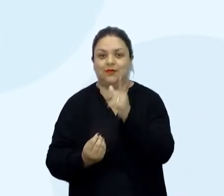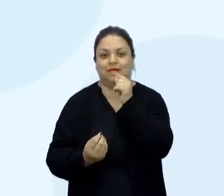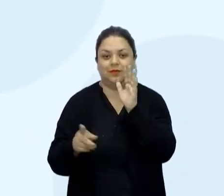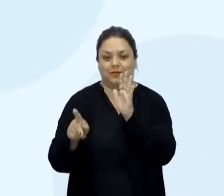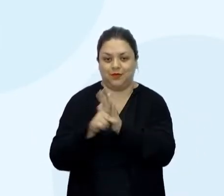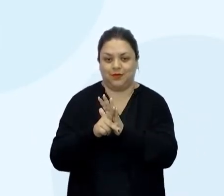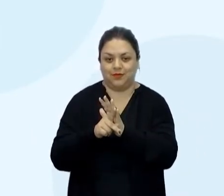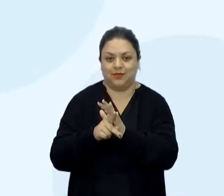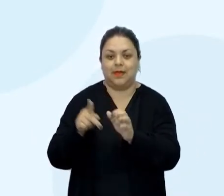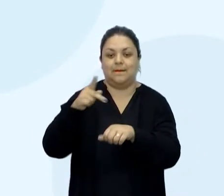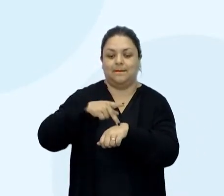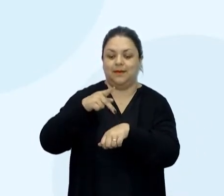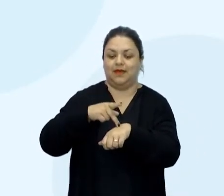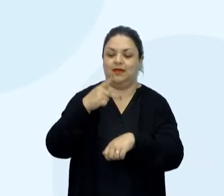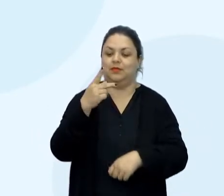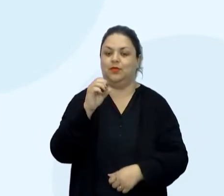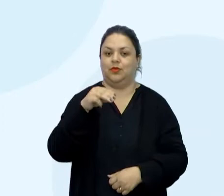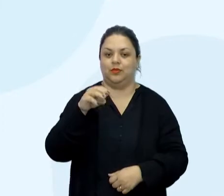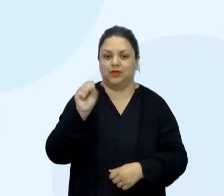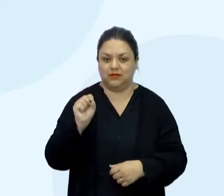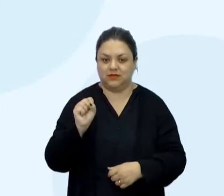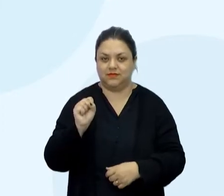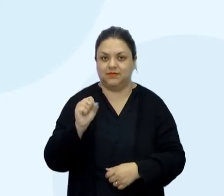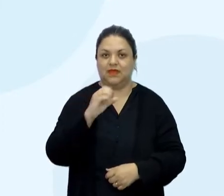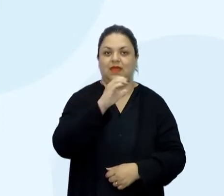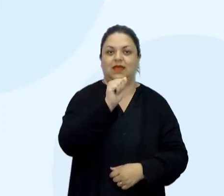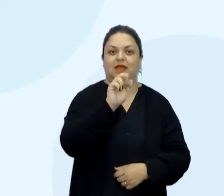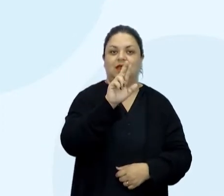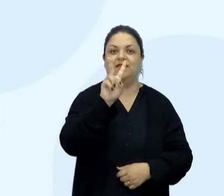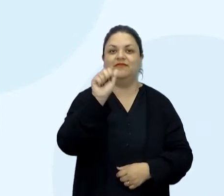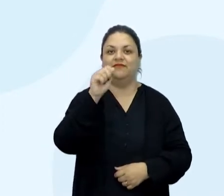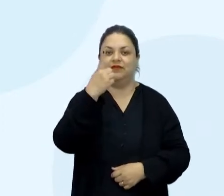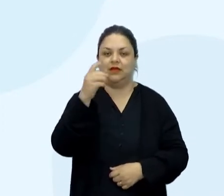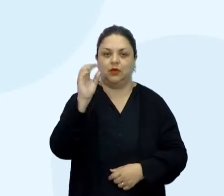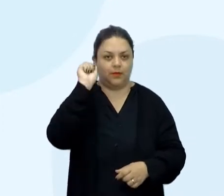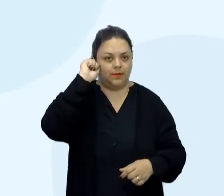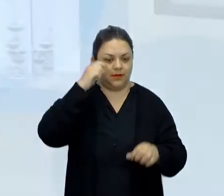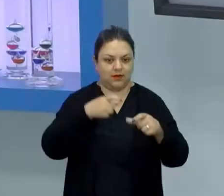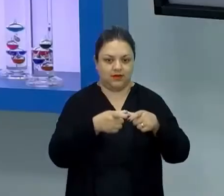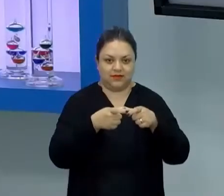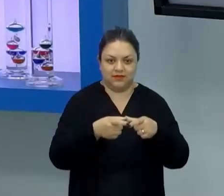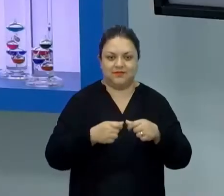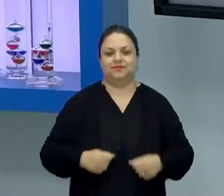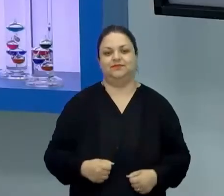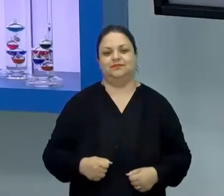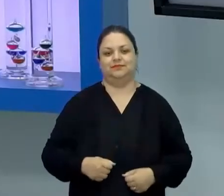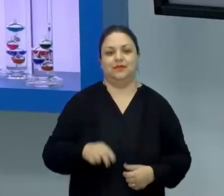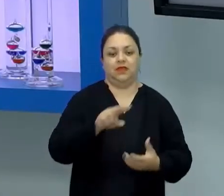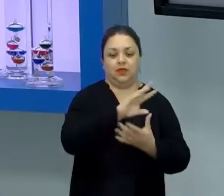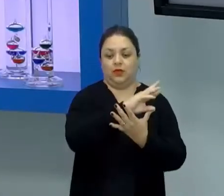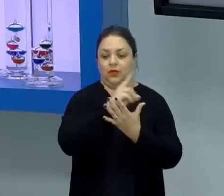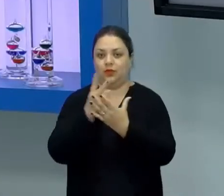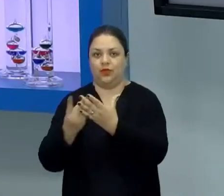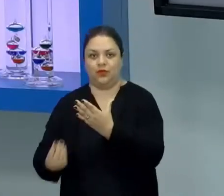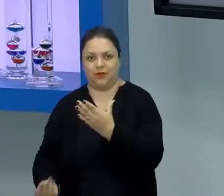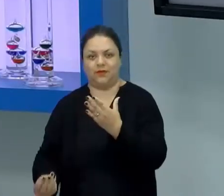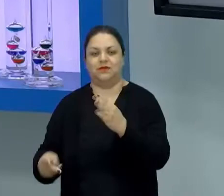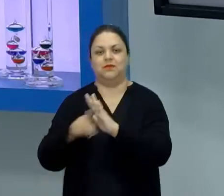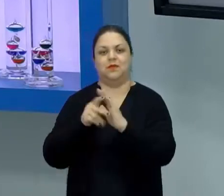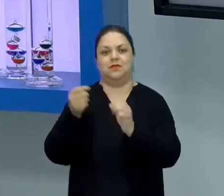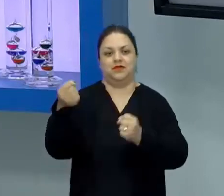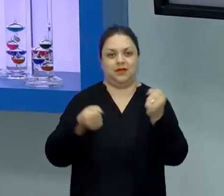gesso, catalisadores aí nas indústrias, conversores nos carros, tá? Então, tem uma infinidade aí de